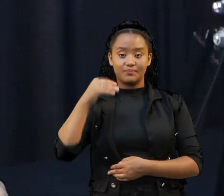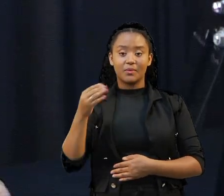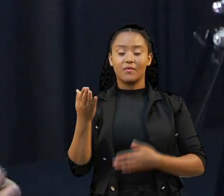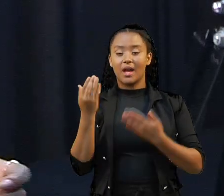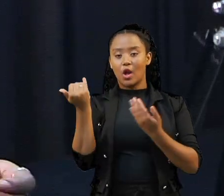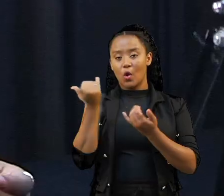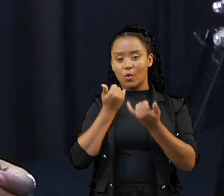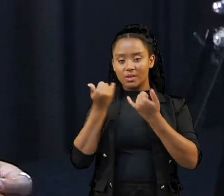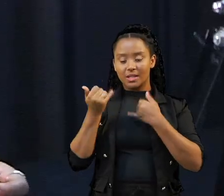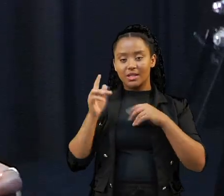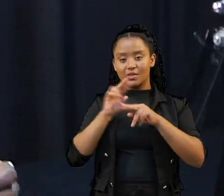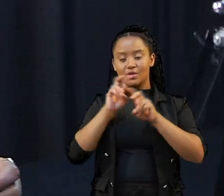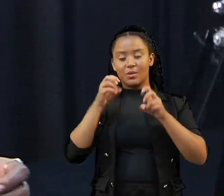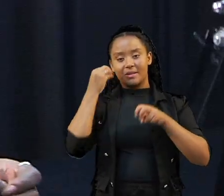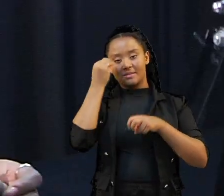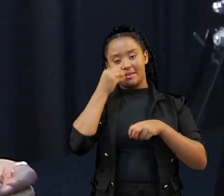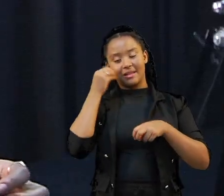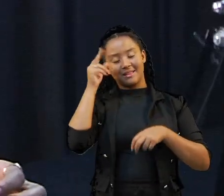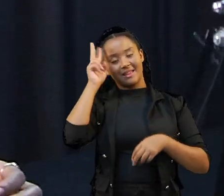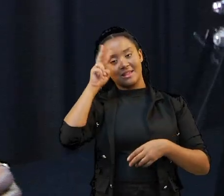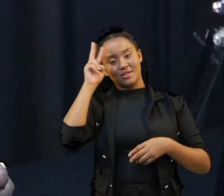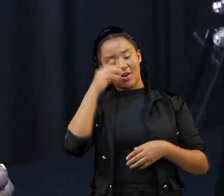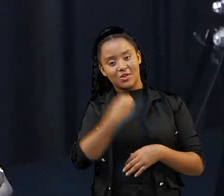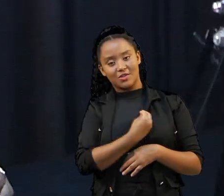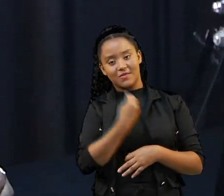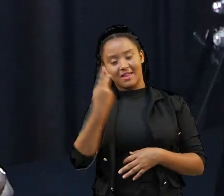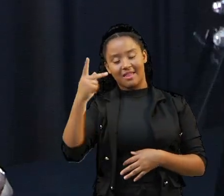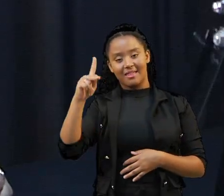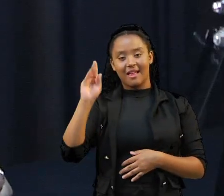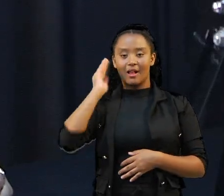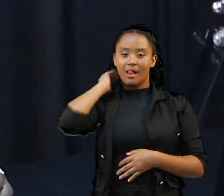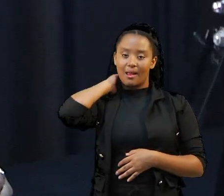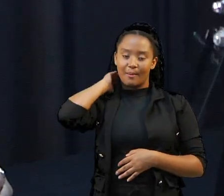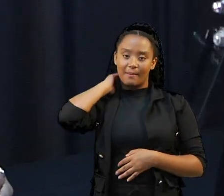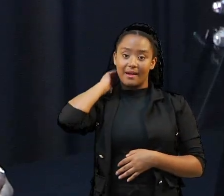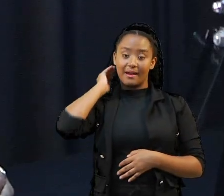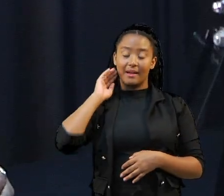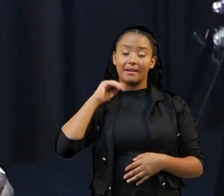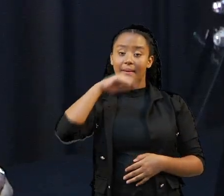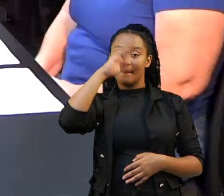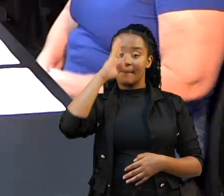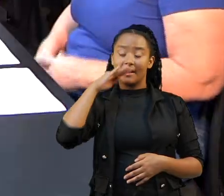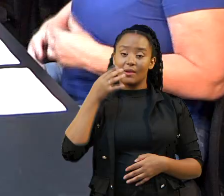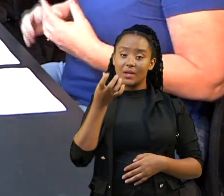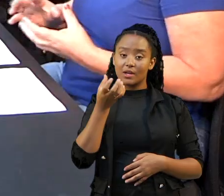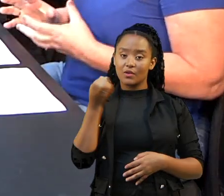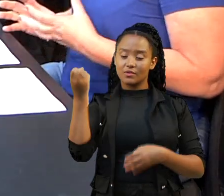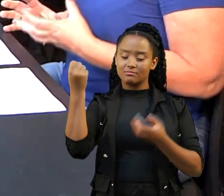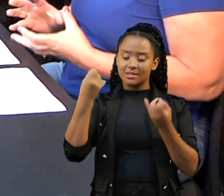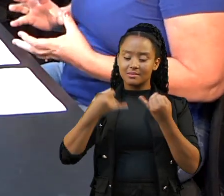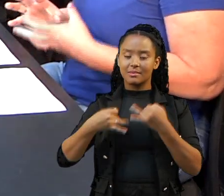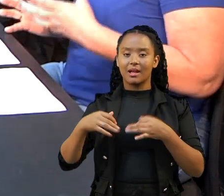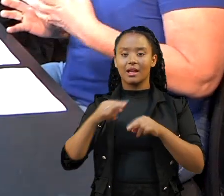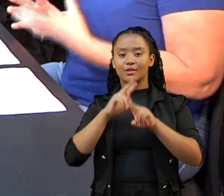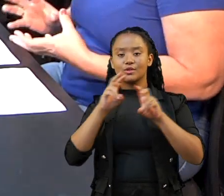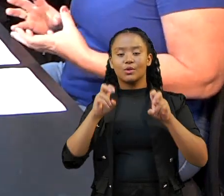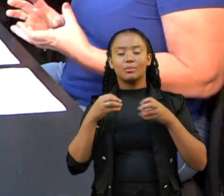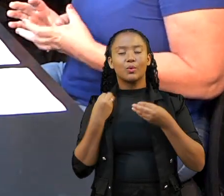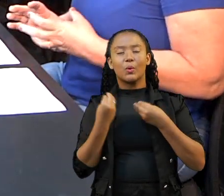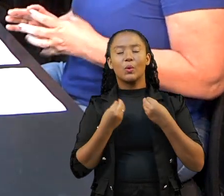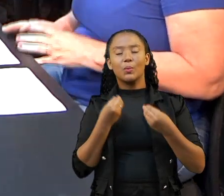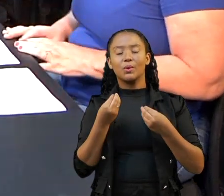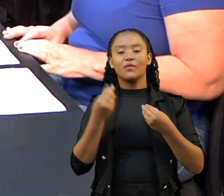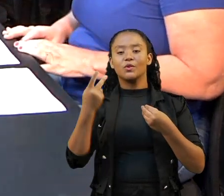gente das experiências, da história de vida dela lá no Pará. Brena, eu queria que você falasse um pouquinho como